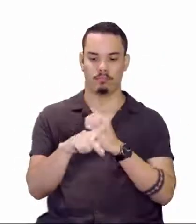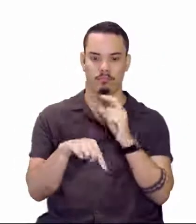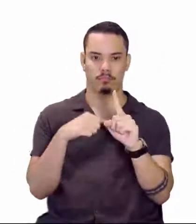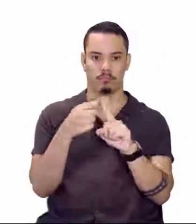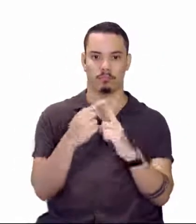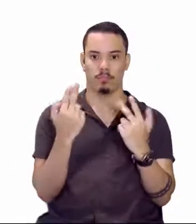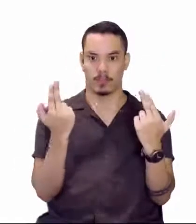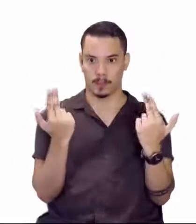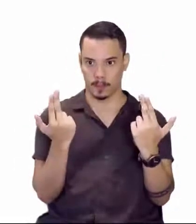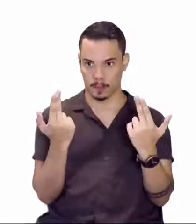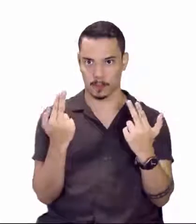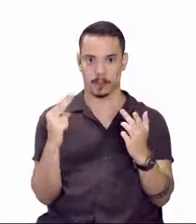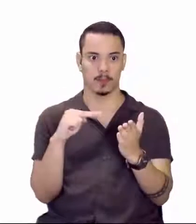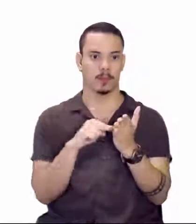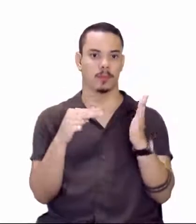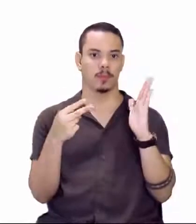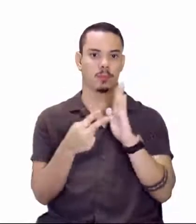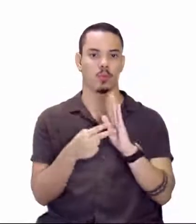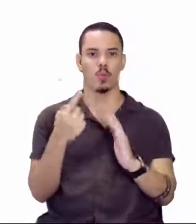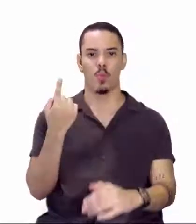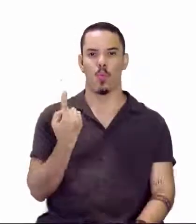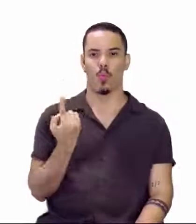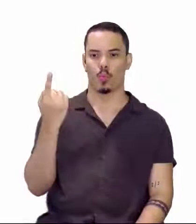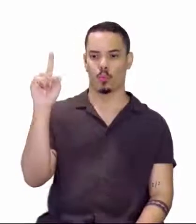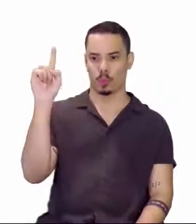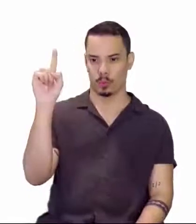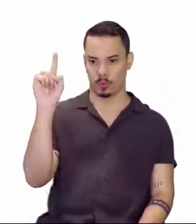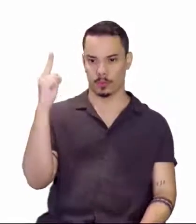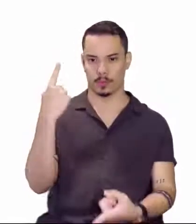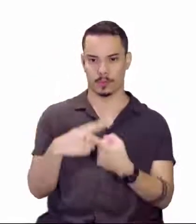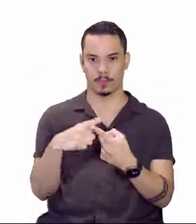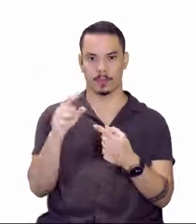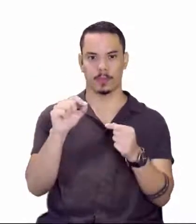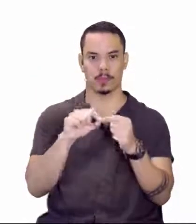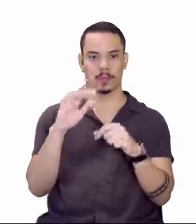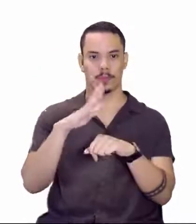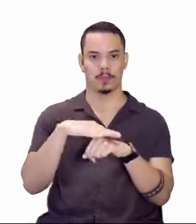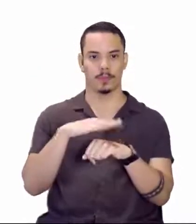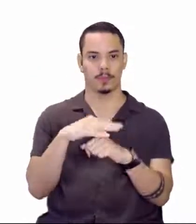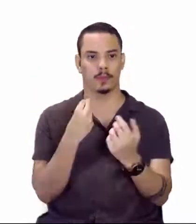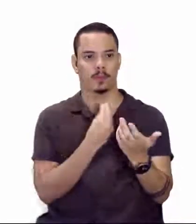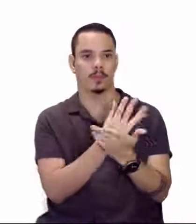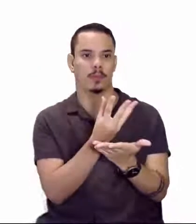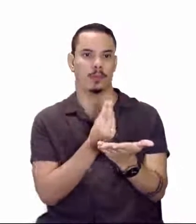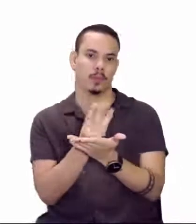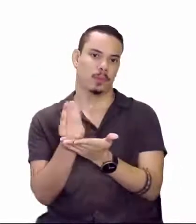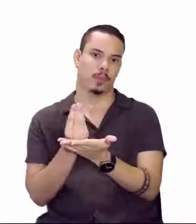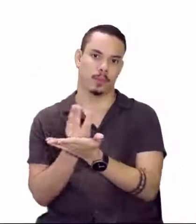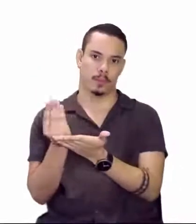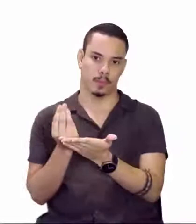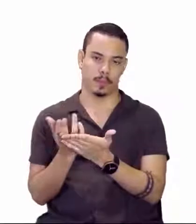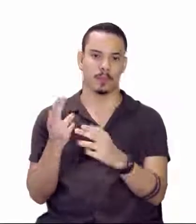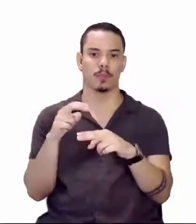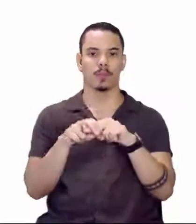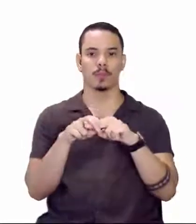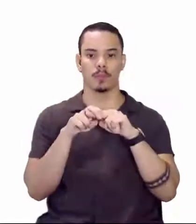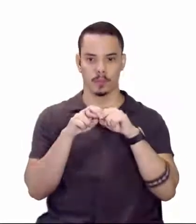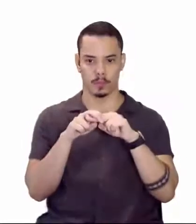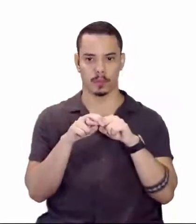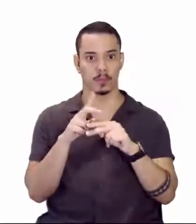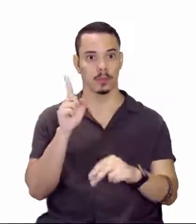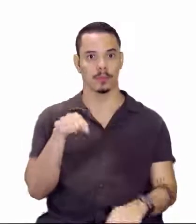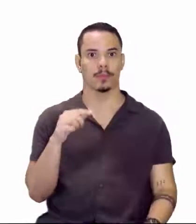camada de valência é a última camada quando você faz a distribuição eletrônica. Portanto,